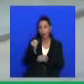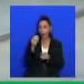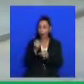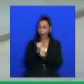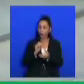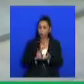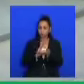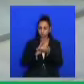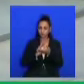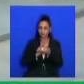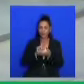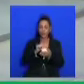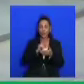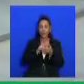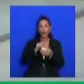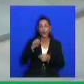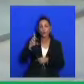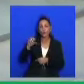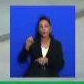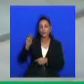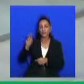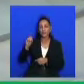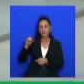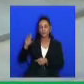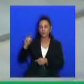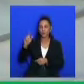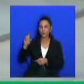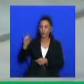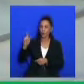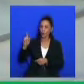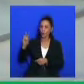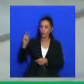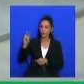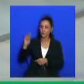ou se o prêmio está acumulado. loterias.caixa.gov.br.